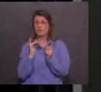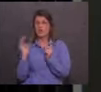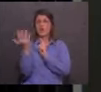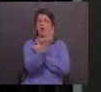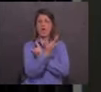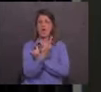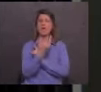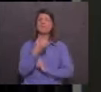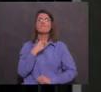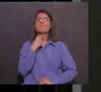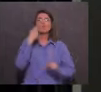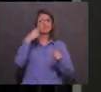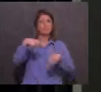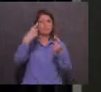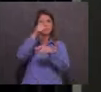a todo o povo: